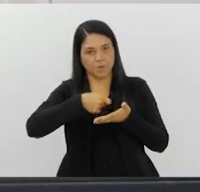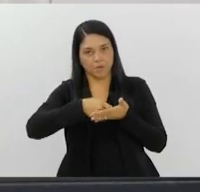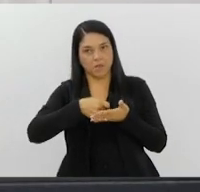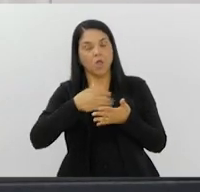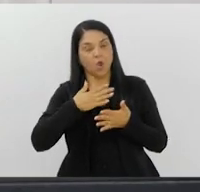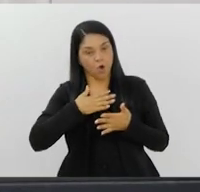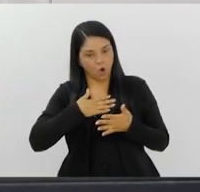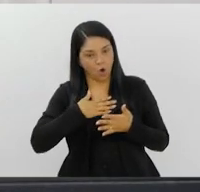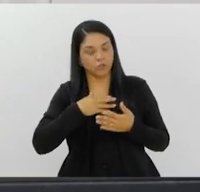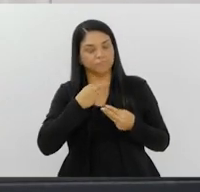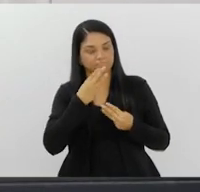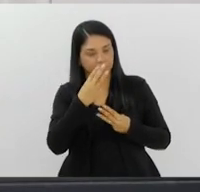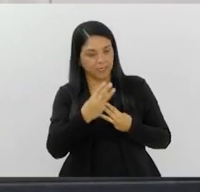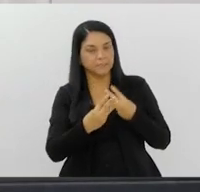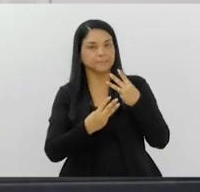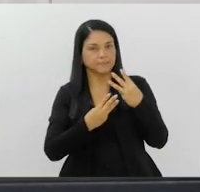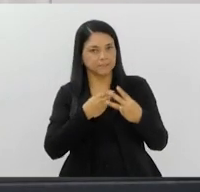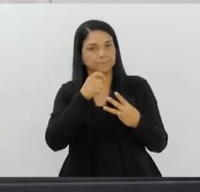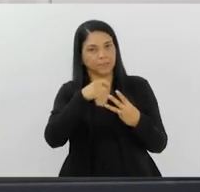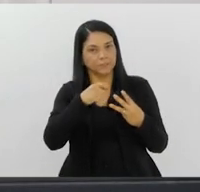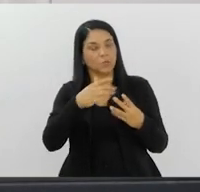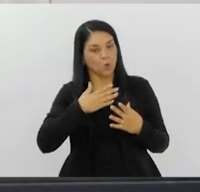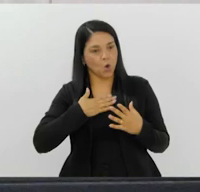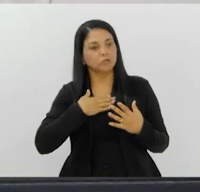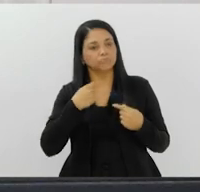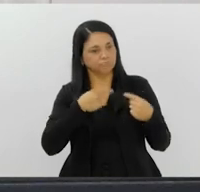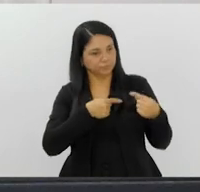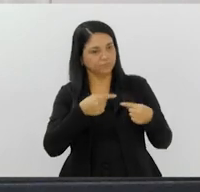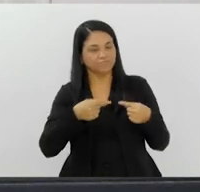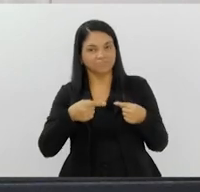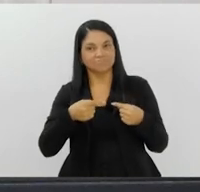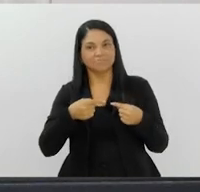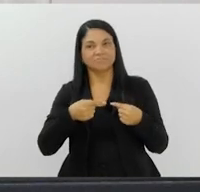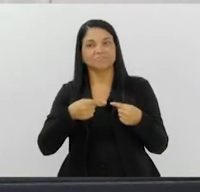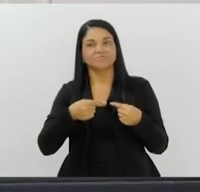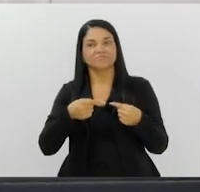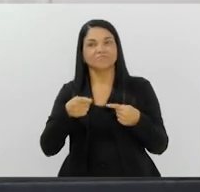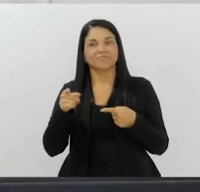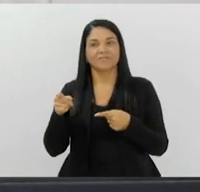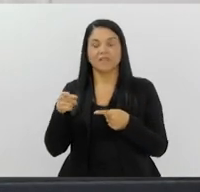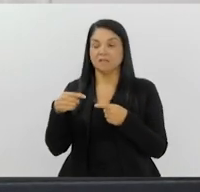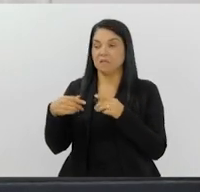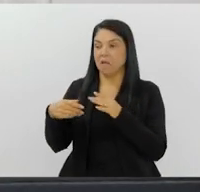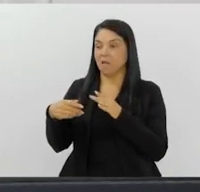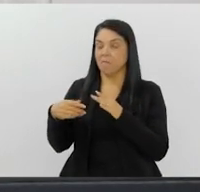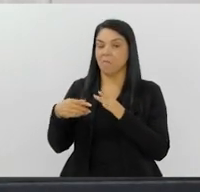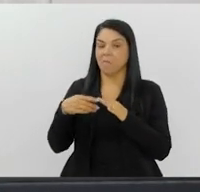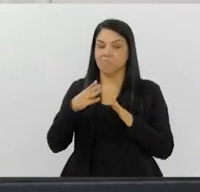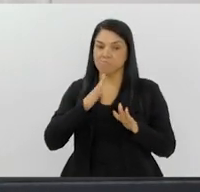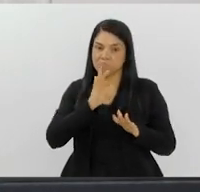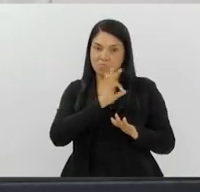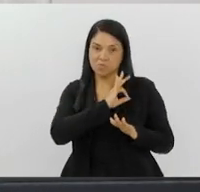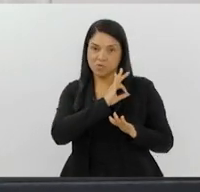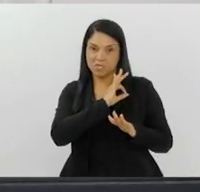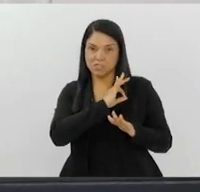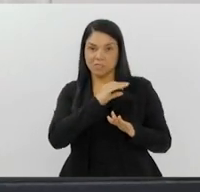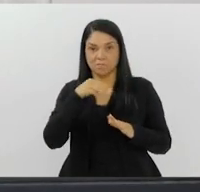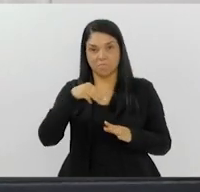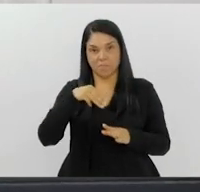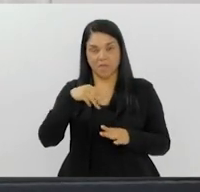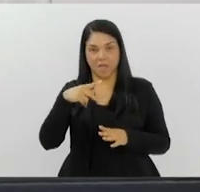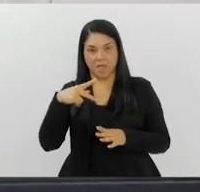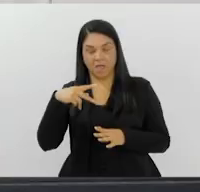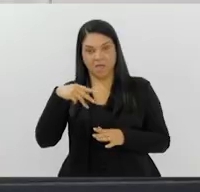gosto do trimestre eu gosto vamos discutir quem sabe se partindo da própria PM a ccj não